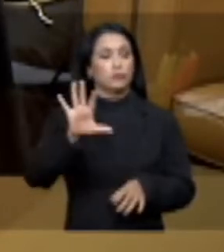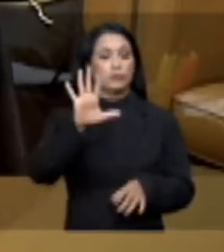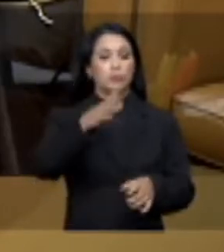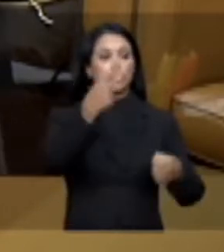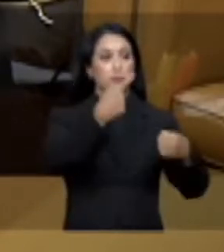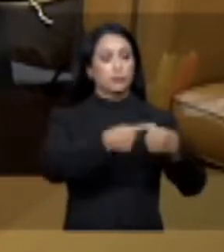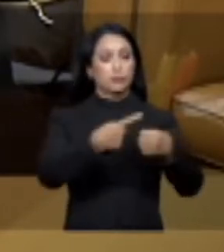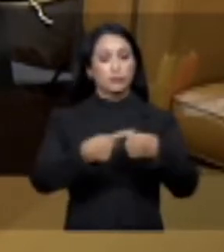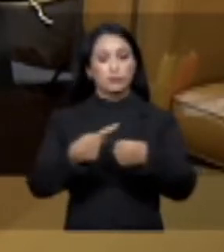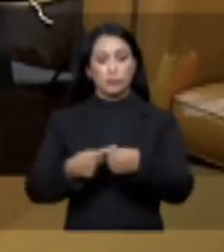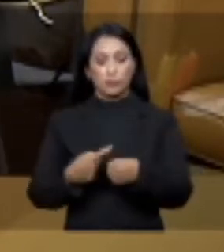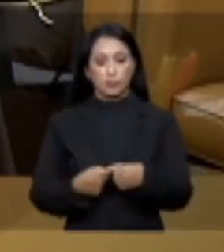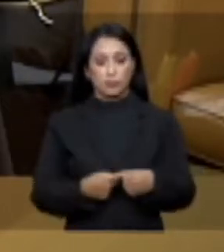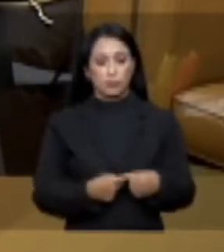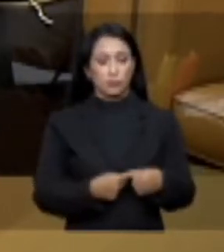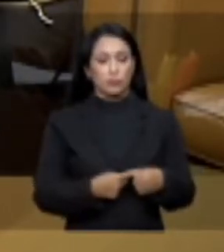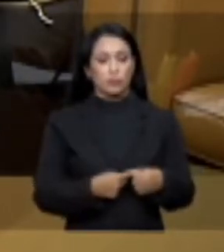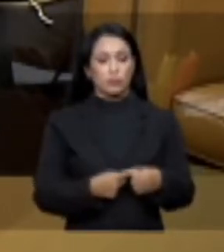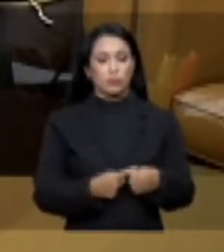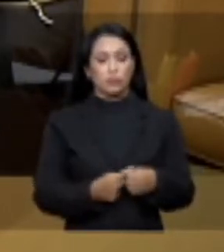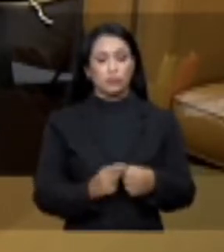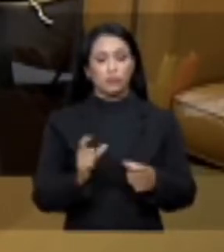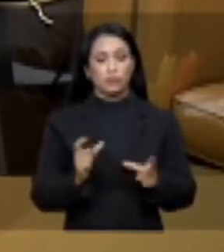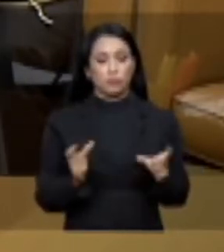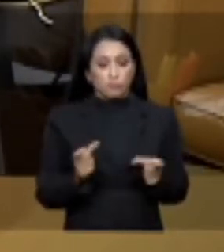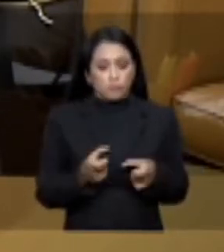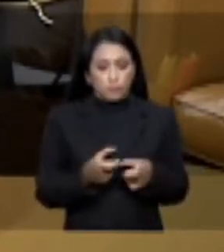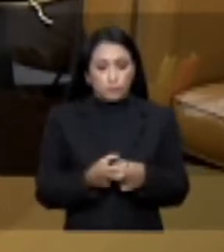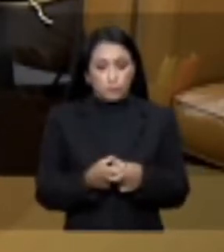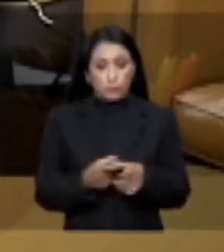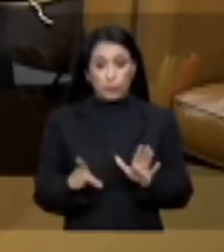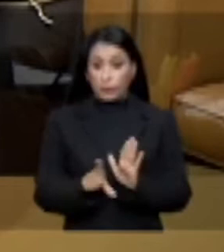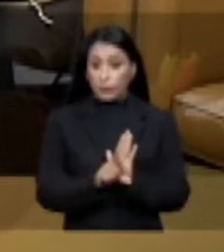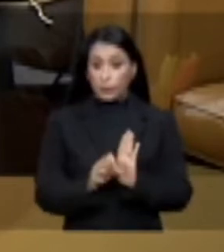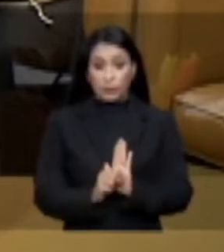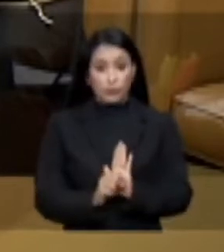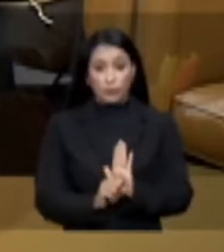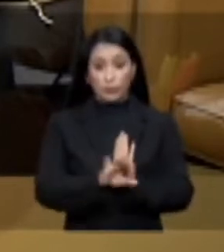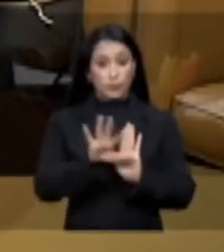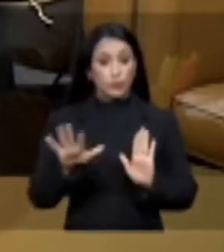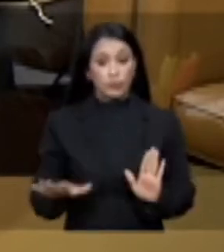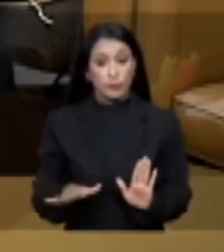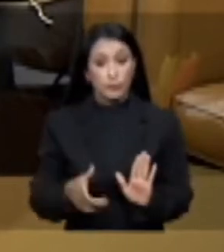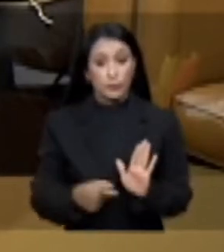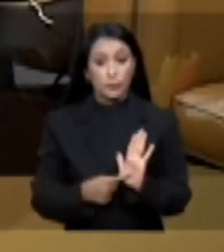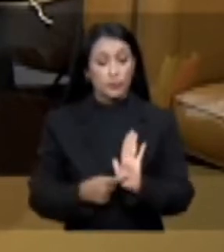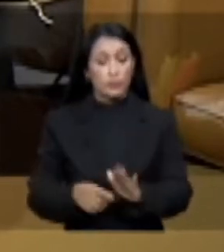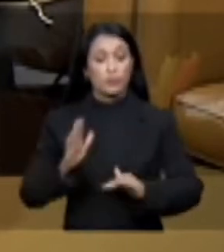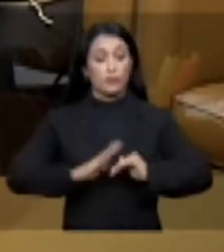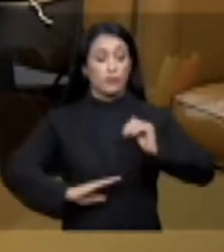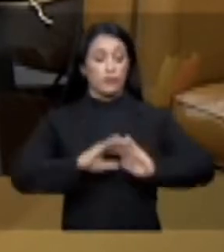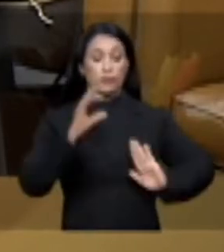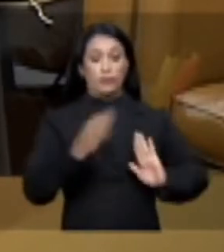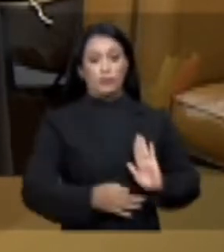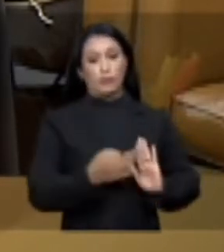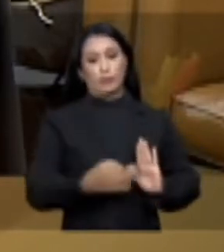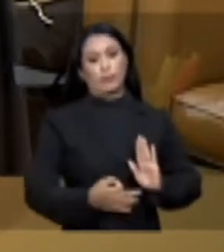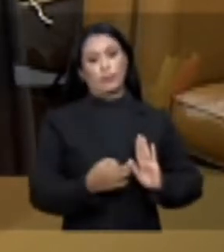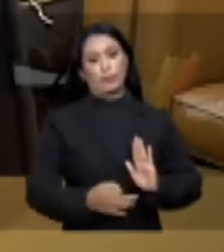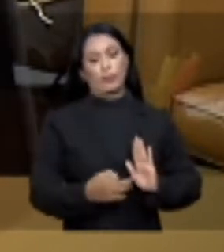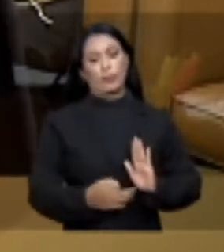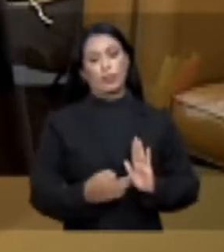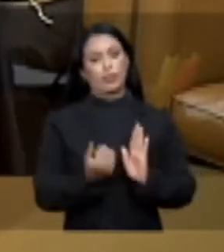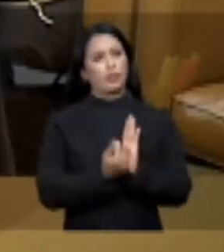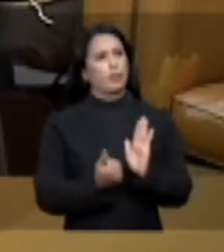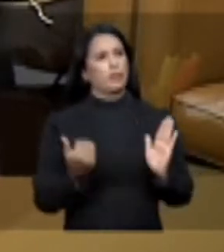metropolitanas, aglomerações ou micro-regiões. Portanto, a lei é muito clara ao estabelecer as competências. Um dos